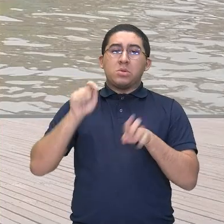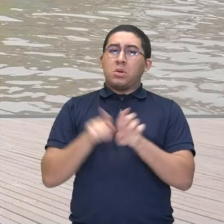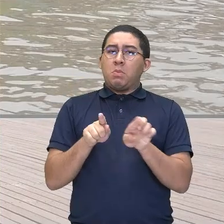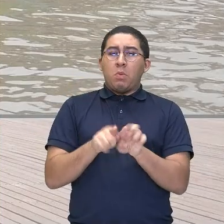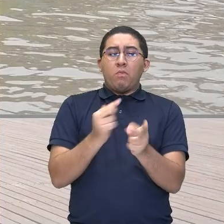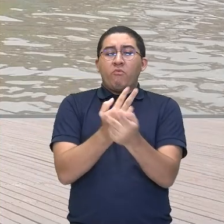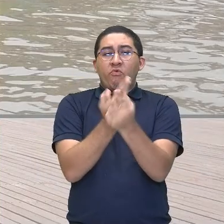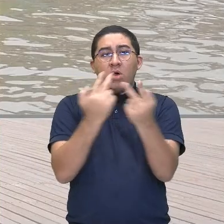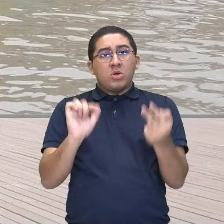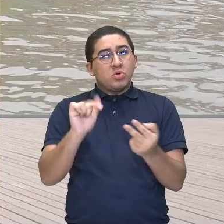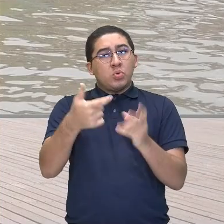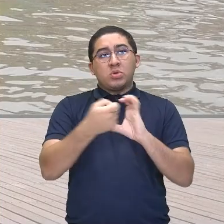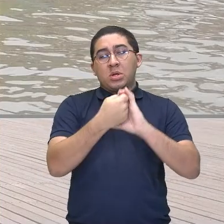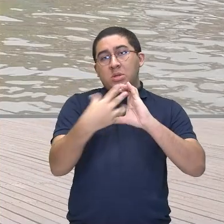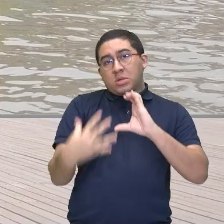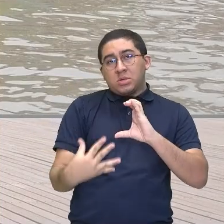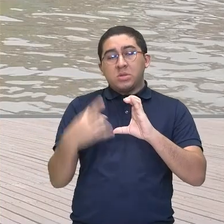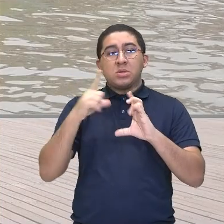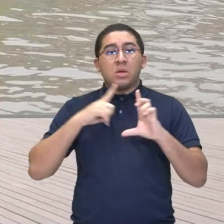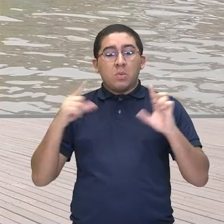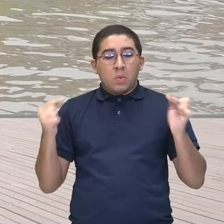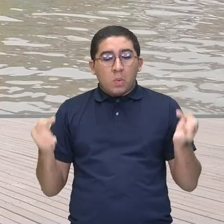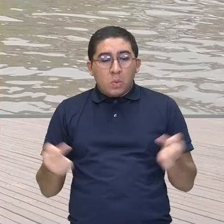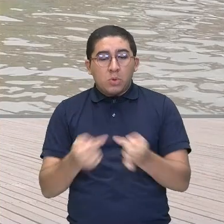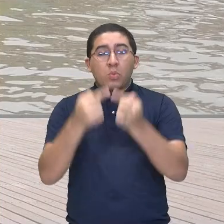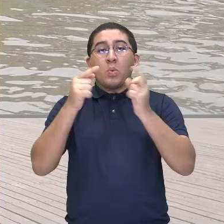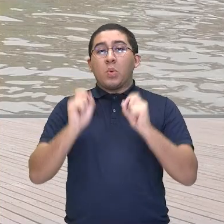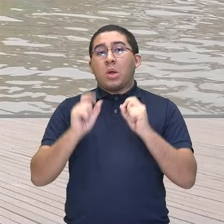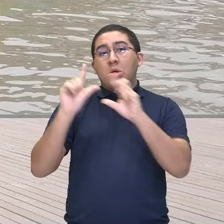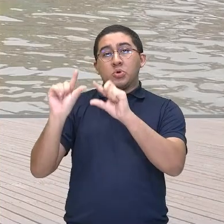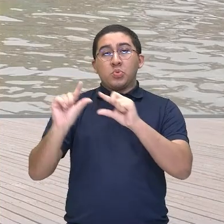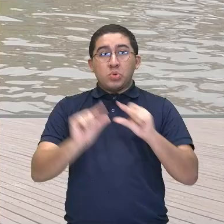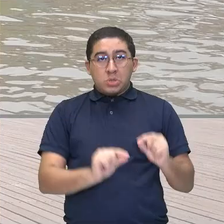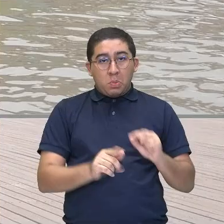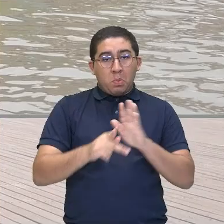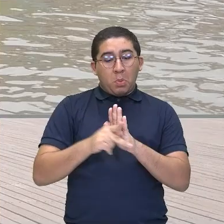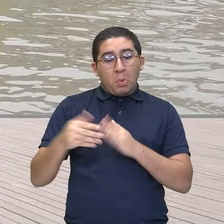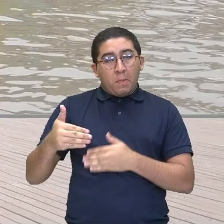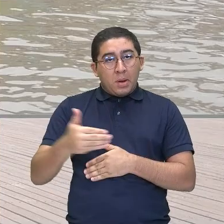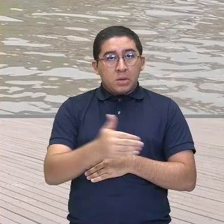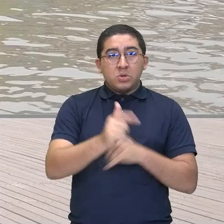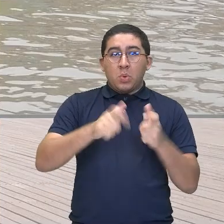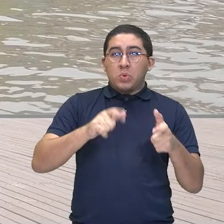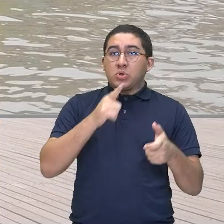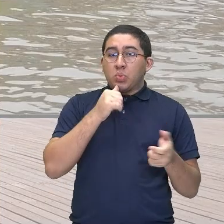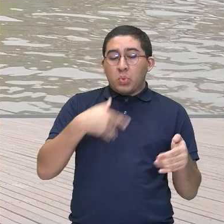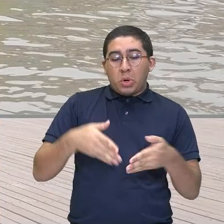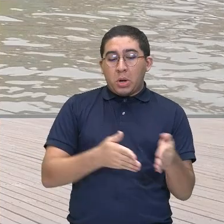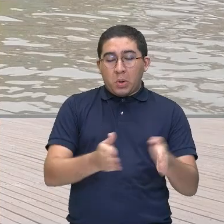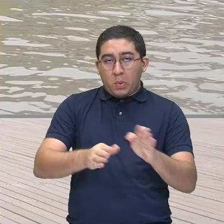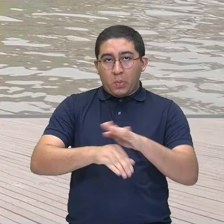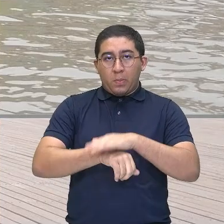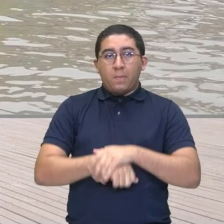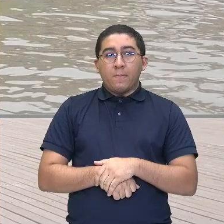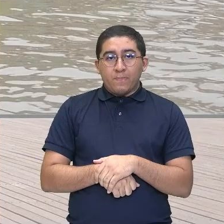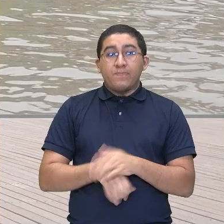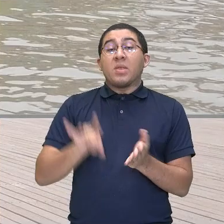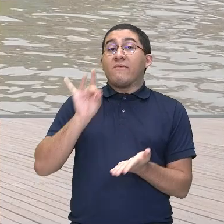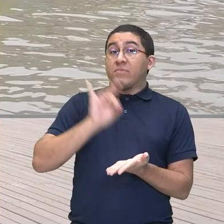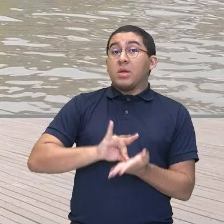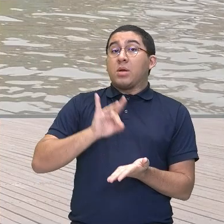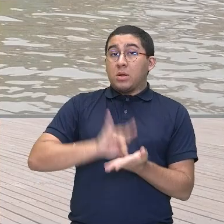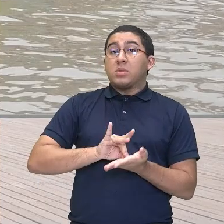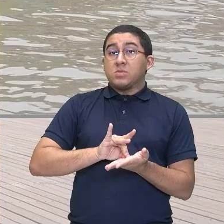outros fatores também que vão contribuir para a diminuição dos peixes nos rios. E isso é tão verdade